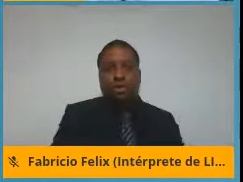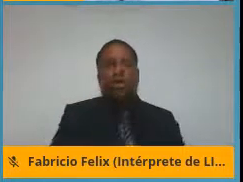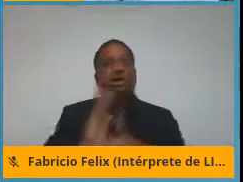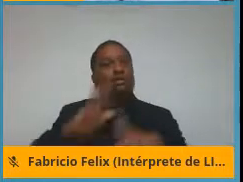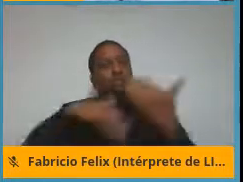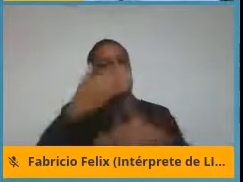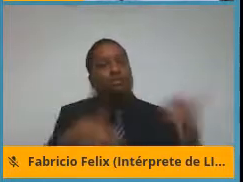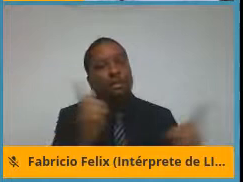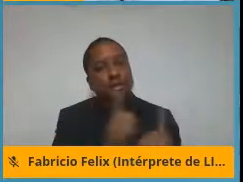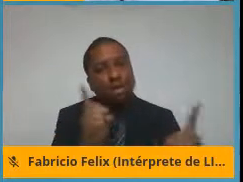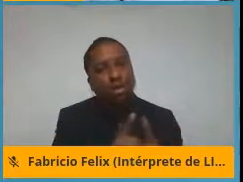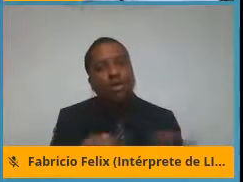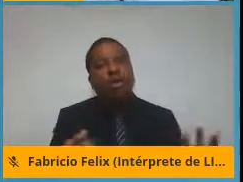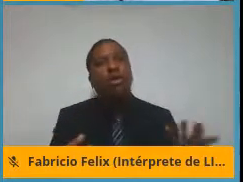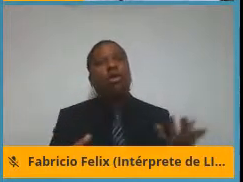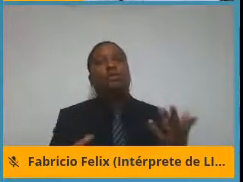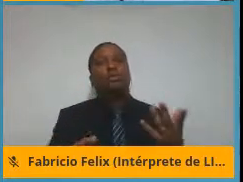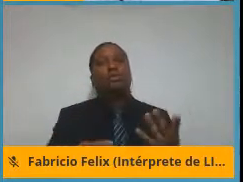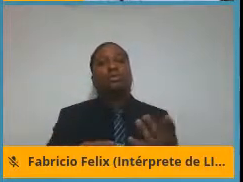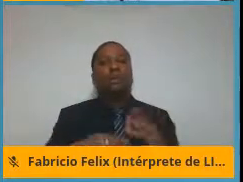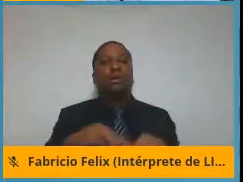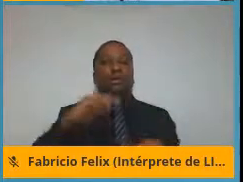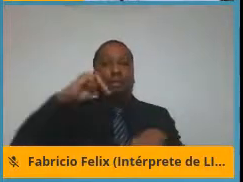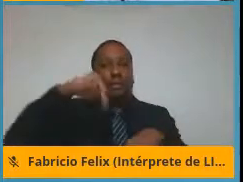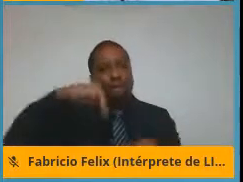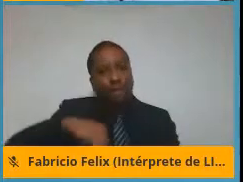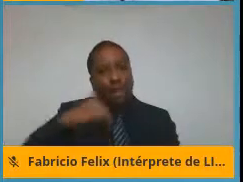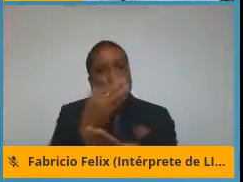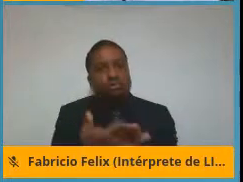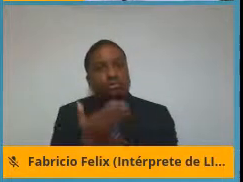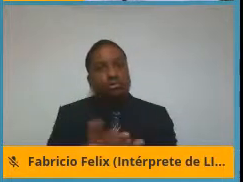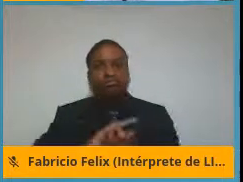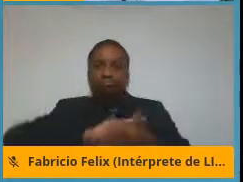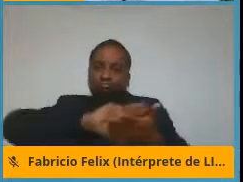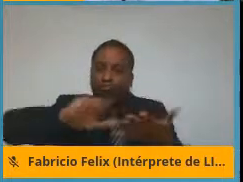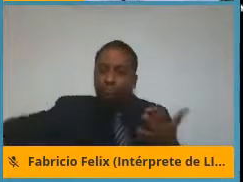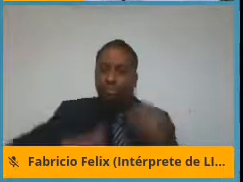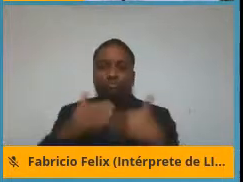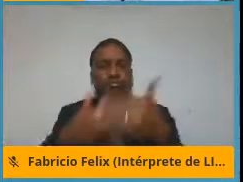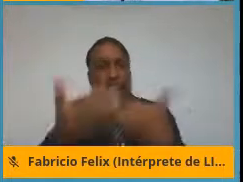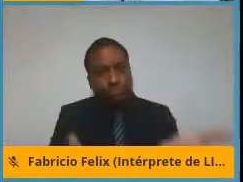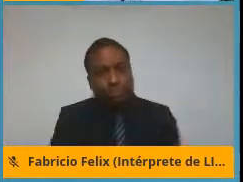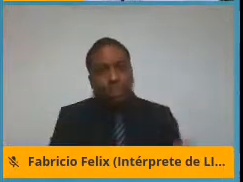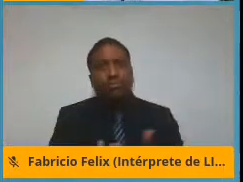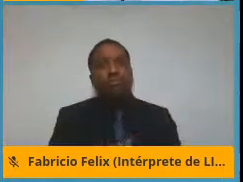desenvolver modelagem matemática e assim por diante, né? E uma dessas